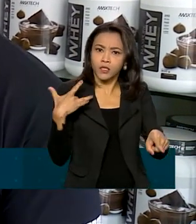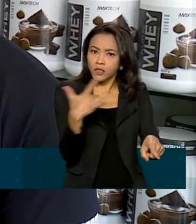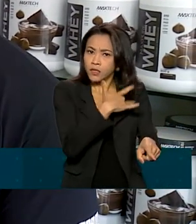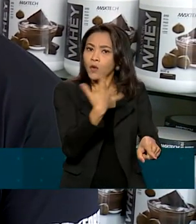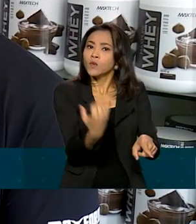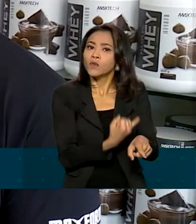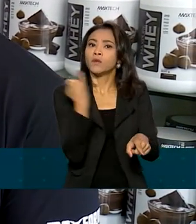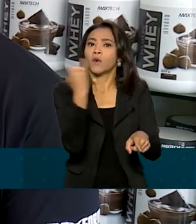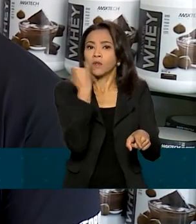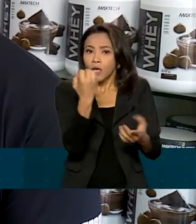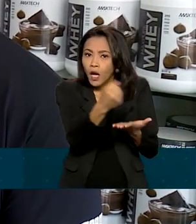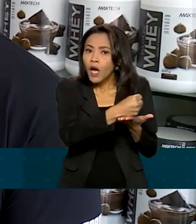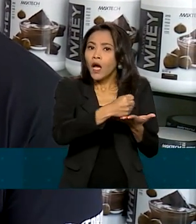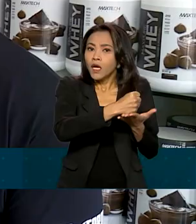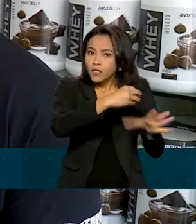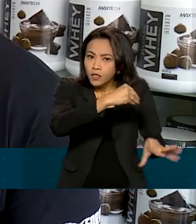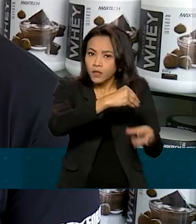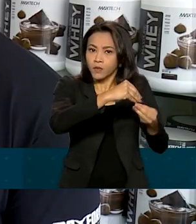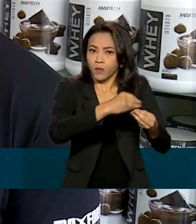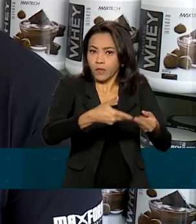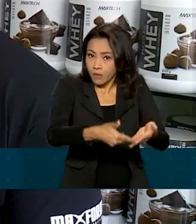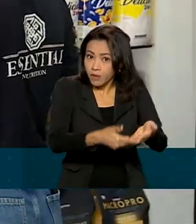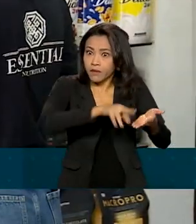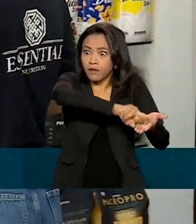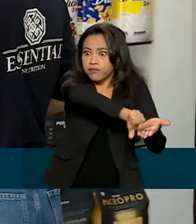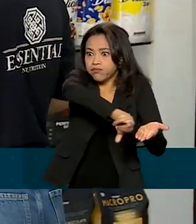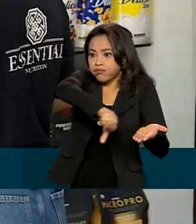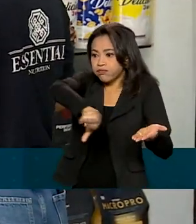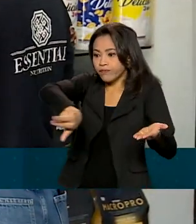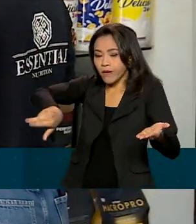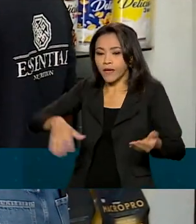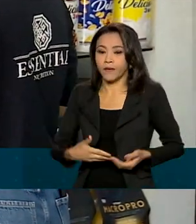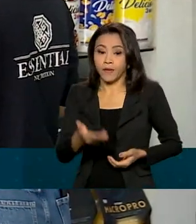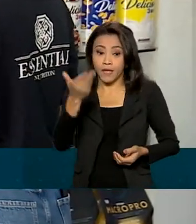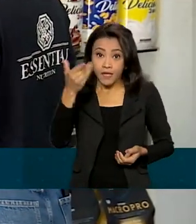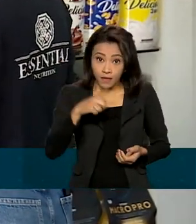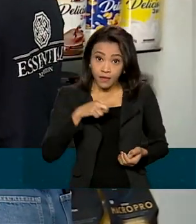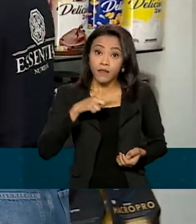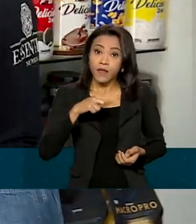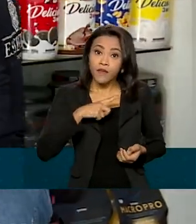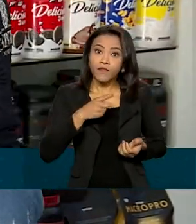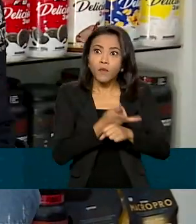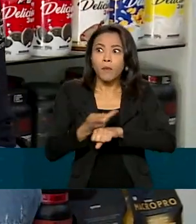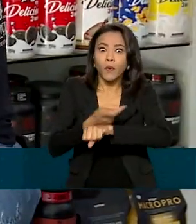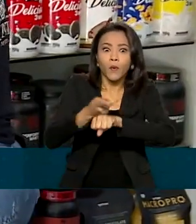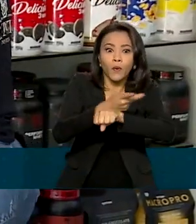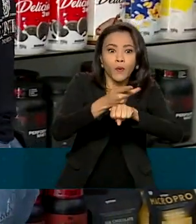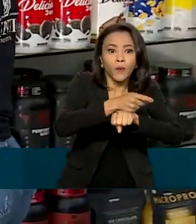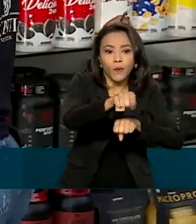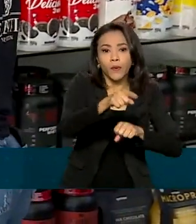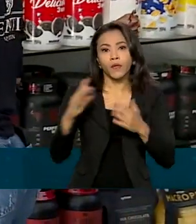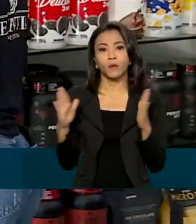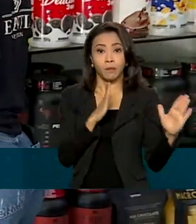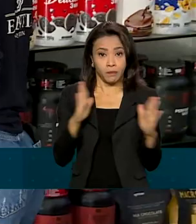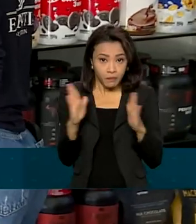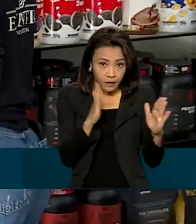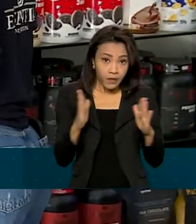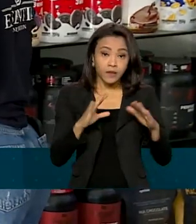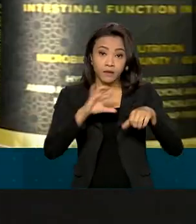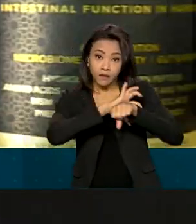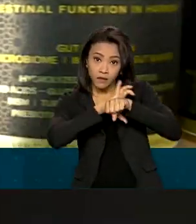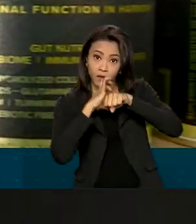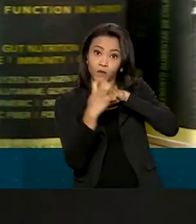saúde então tem uma quantidade enorme de experimentação segundo Rodrigo houve um aumento da procura durante a pandemia do